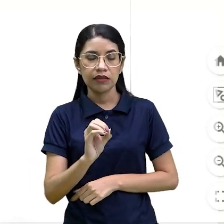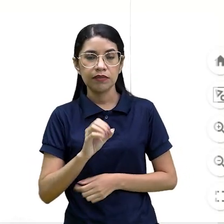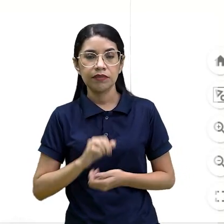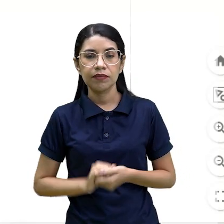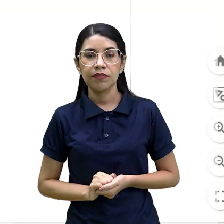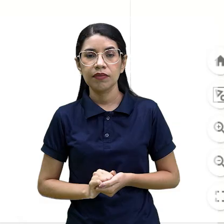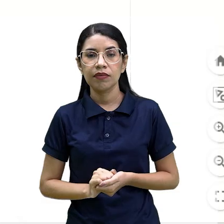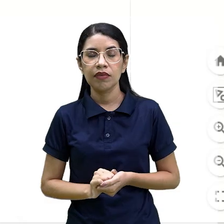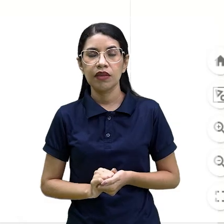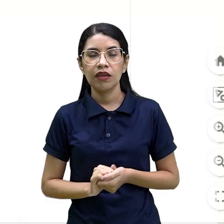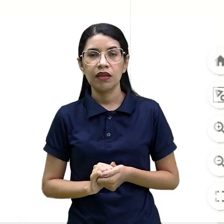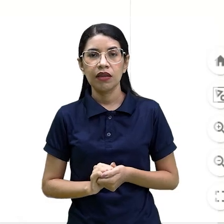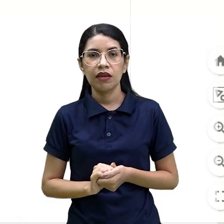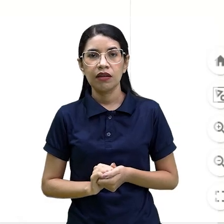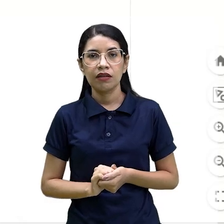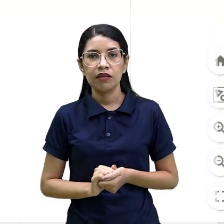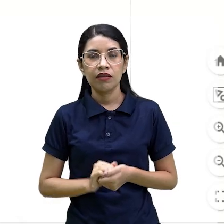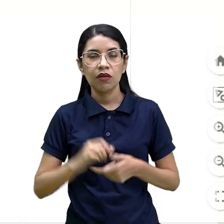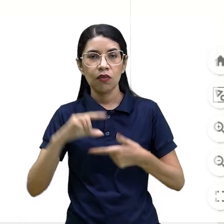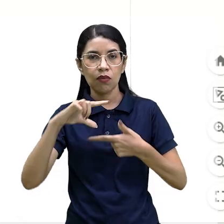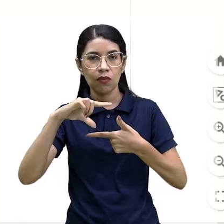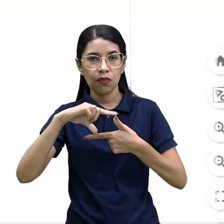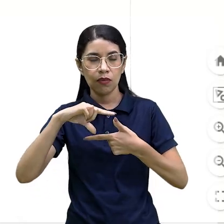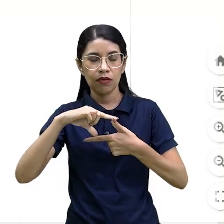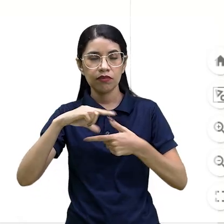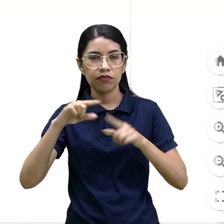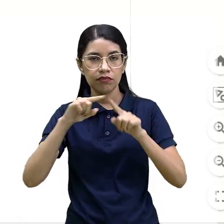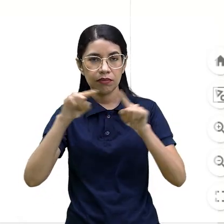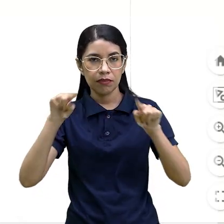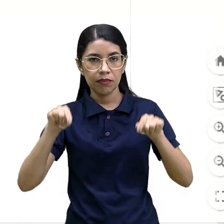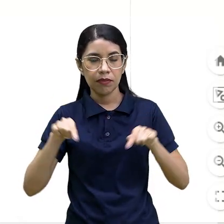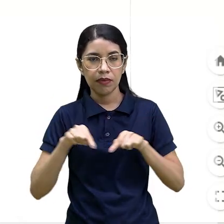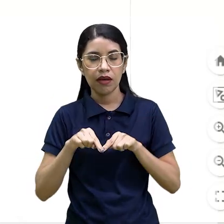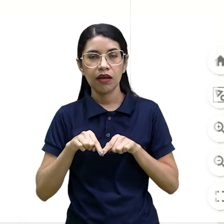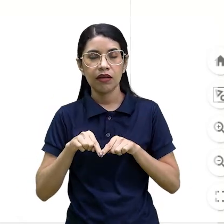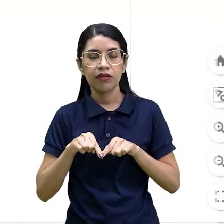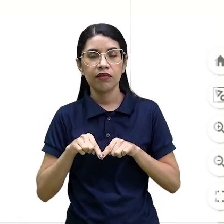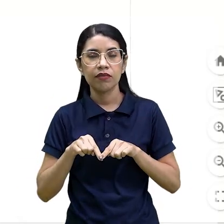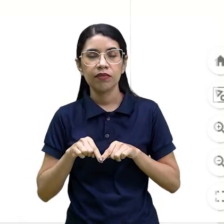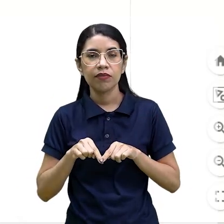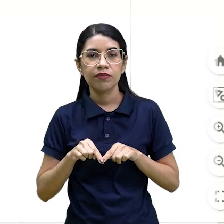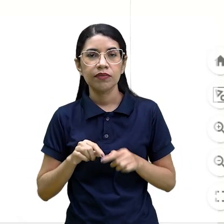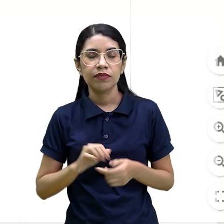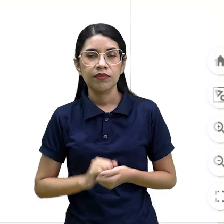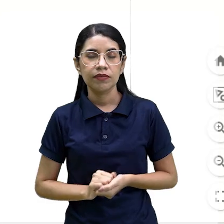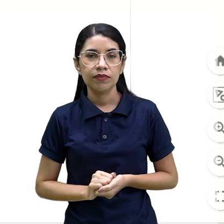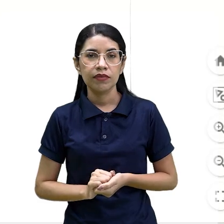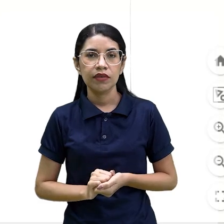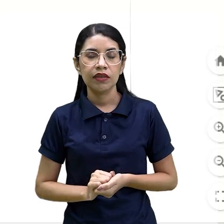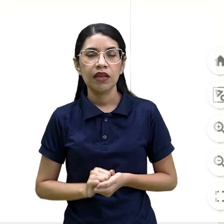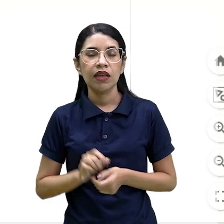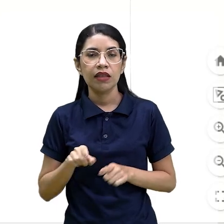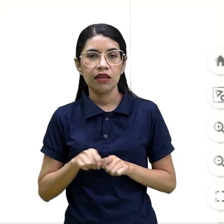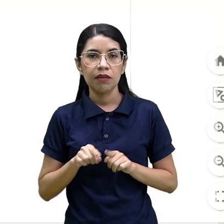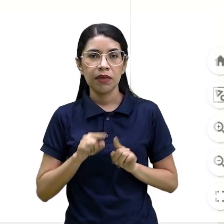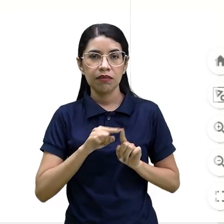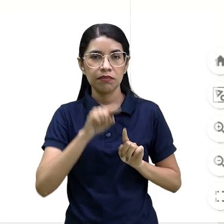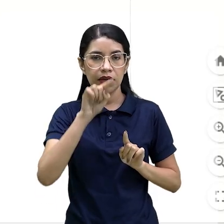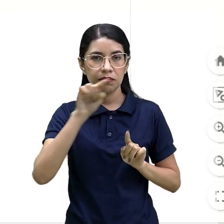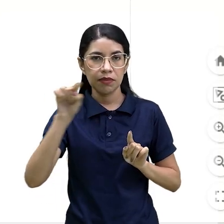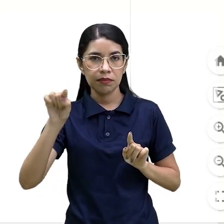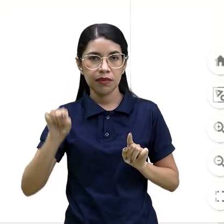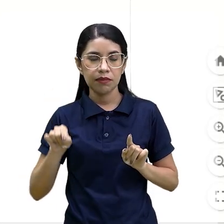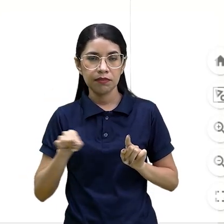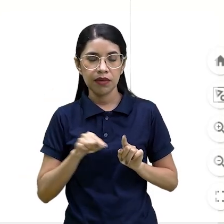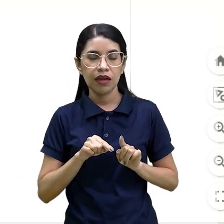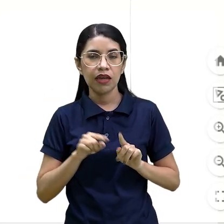vamos para um polígono com 4 lados, nós vamos ter o quadrado, onde cada lado mede, ou cada